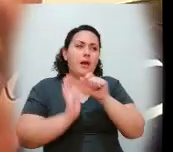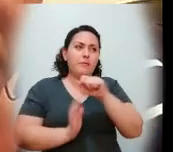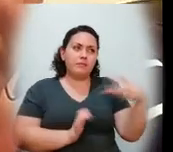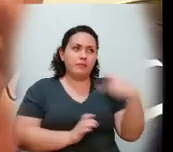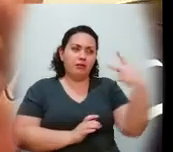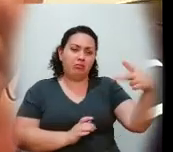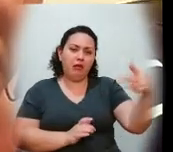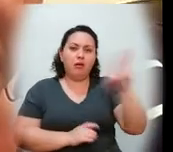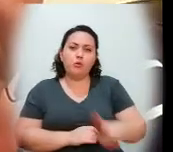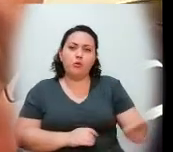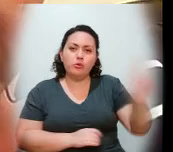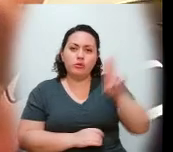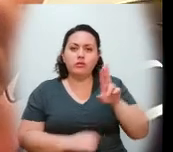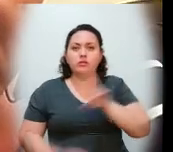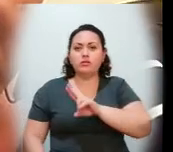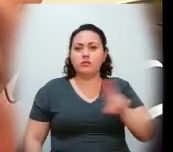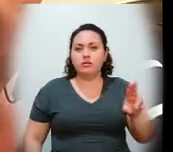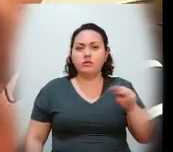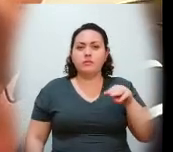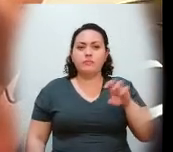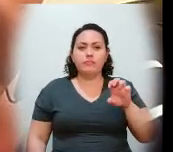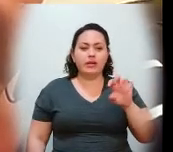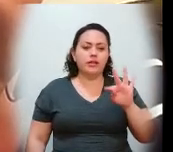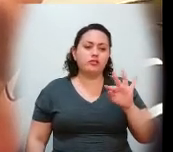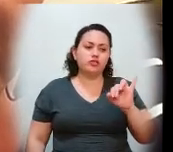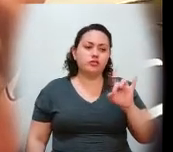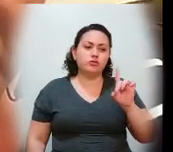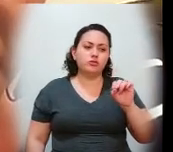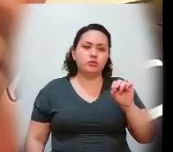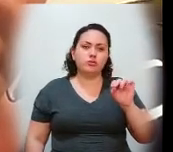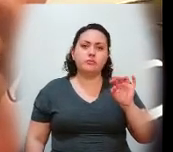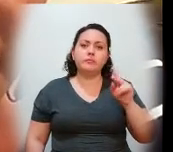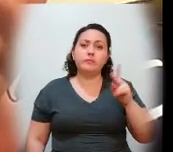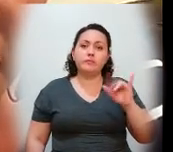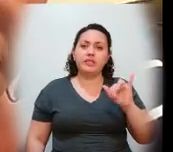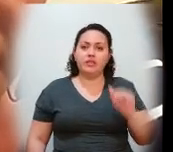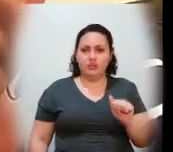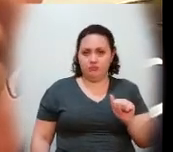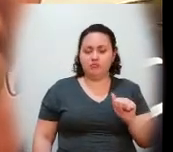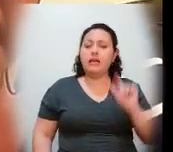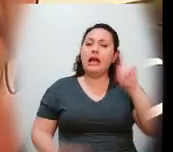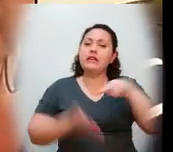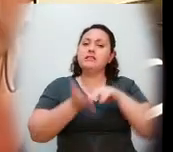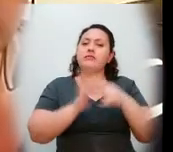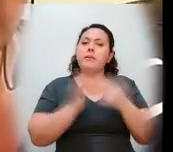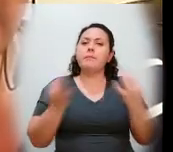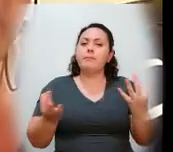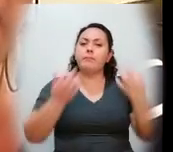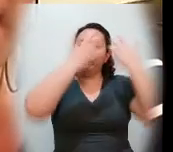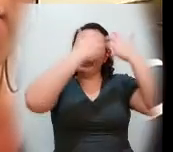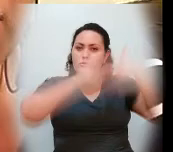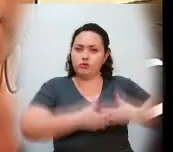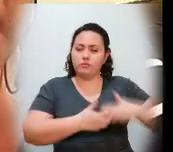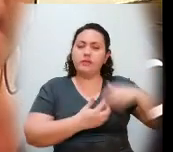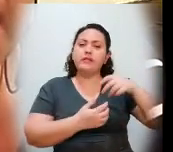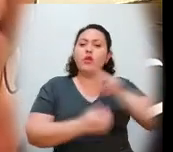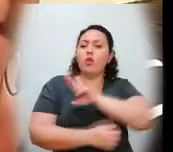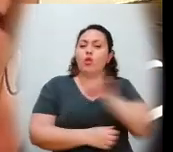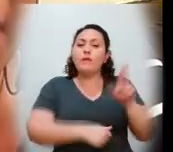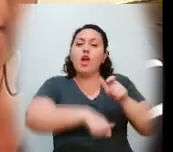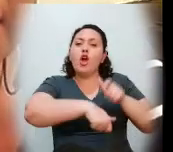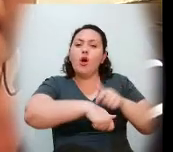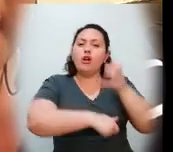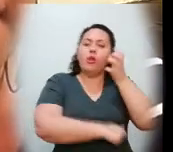entendi, ela utiliza, se chama Meditopia, que tem uma meditação que se chama Hora de Dormir, que é